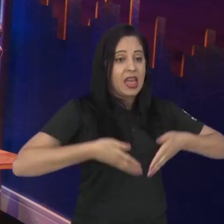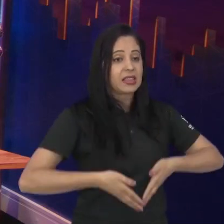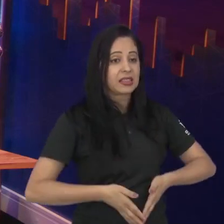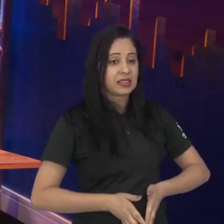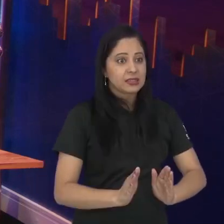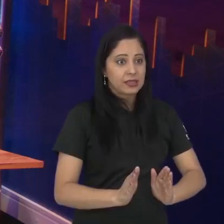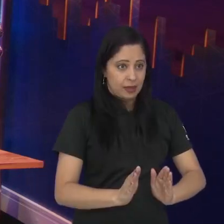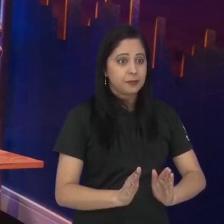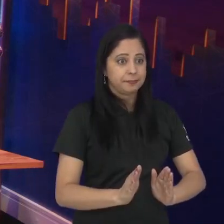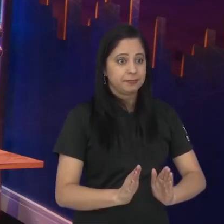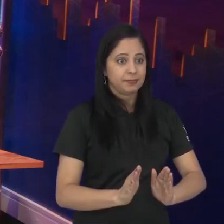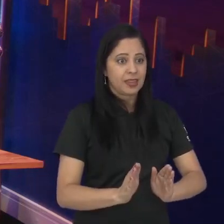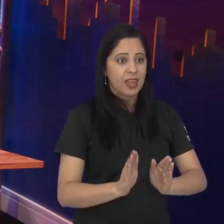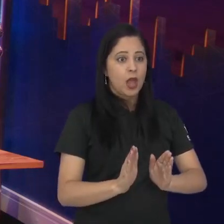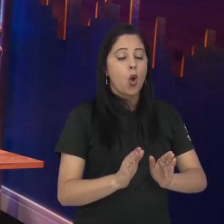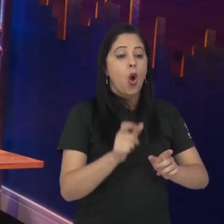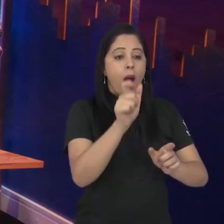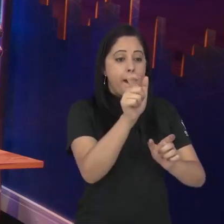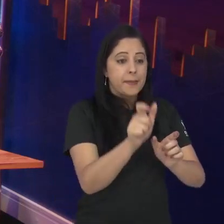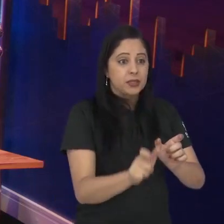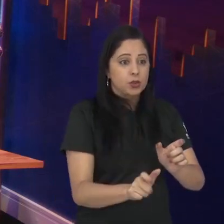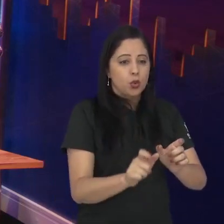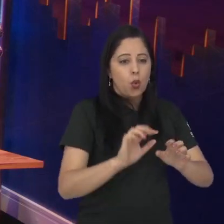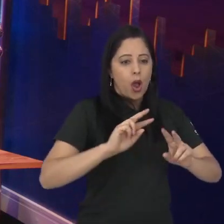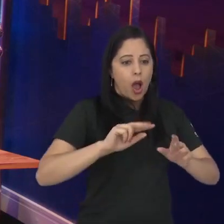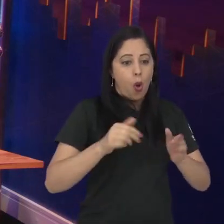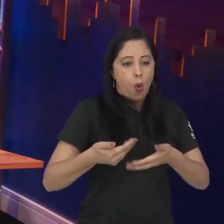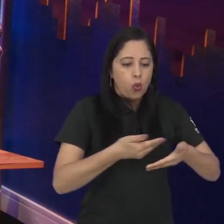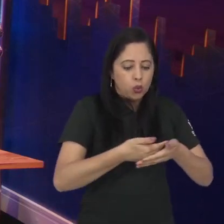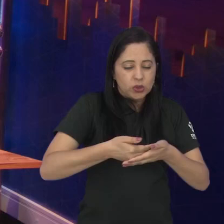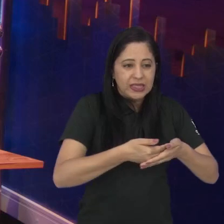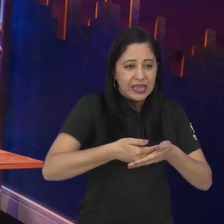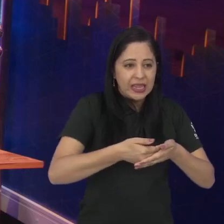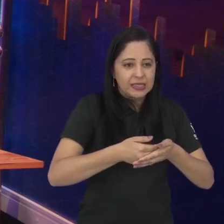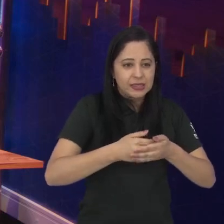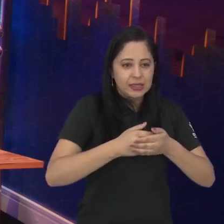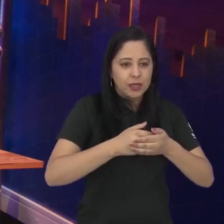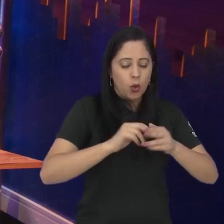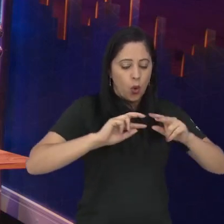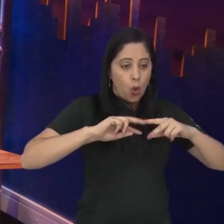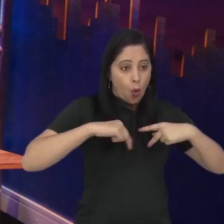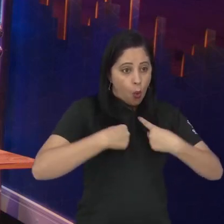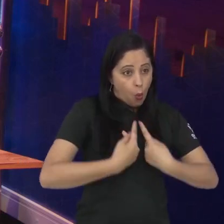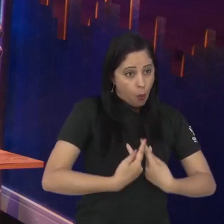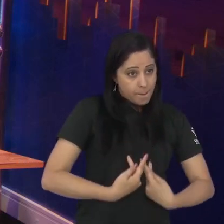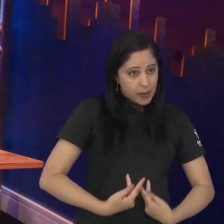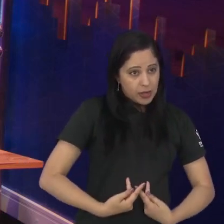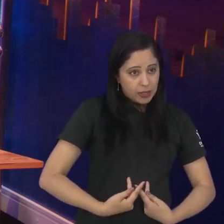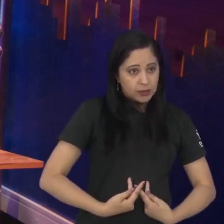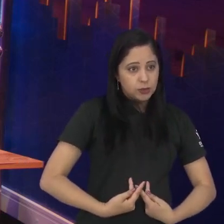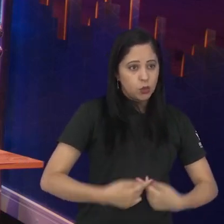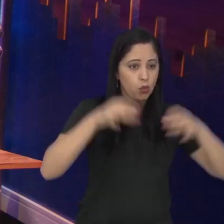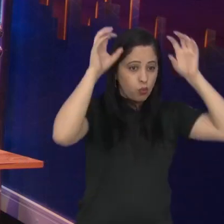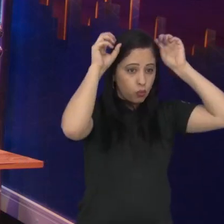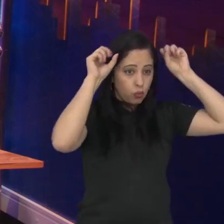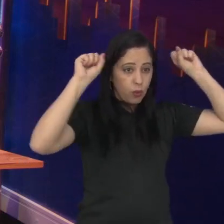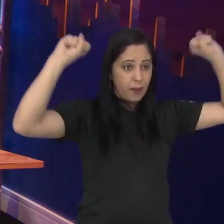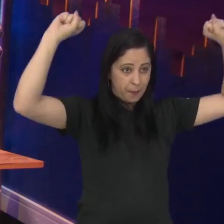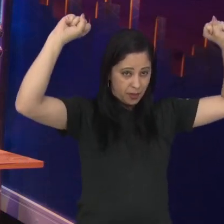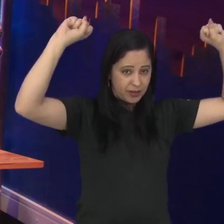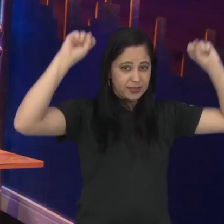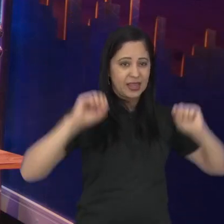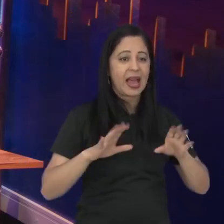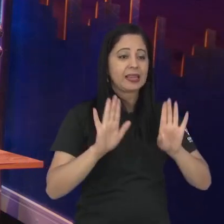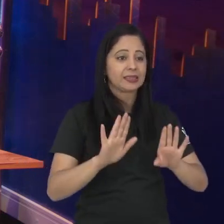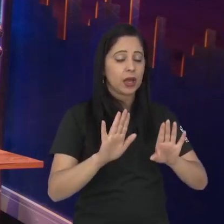nascer híbridos também. Então, assim, as duas coisas aparecem juntas. Todos os bebês começam a nascer híbridos, então, assim, são